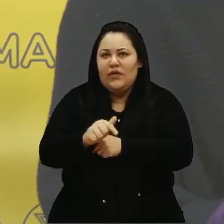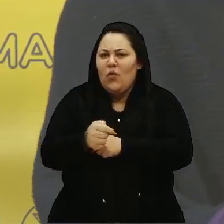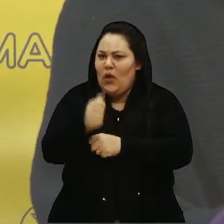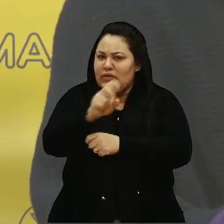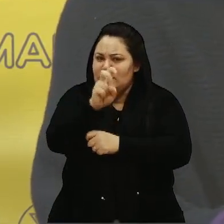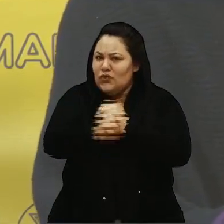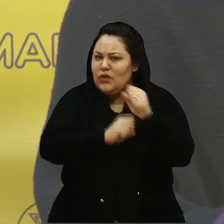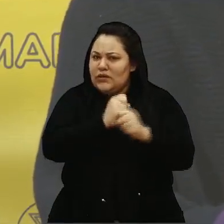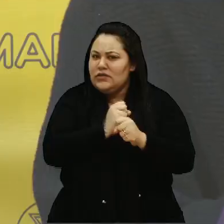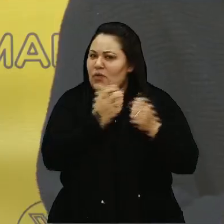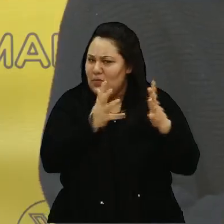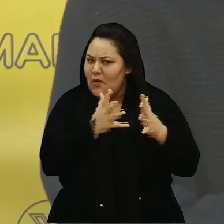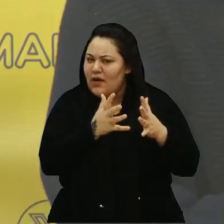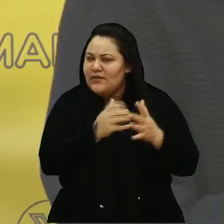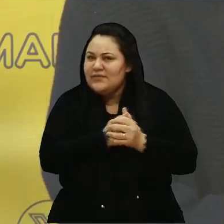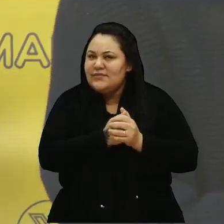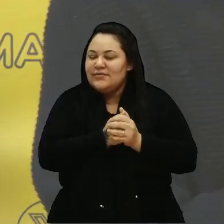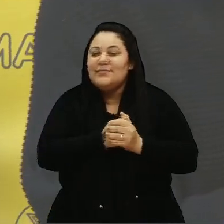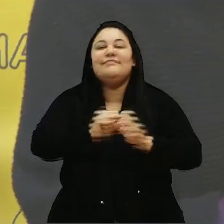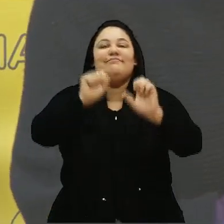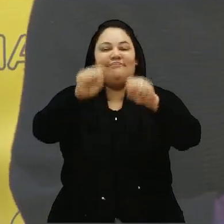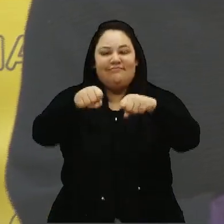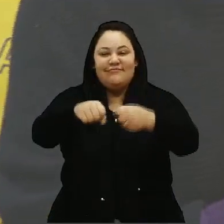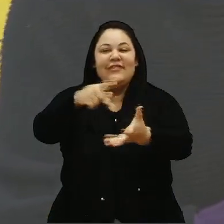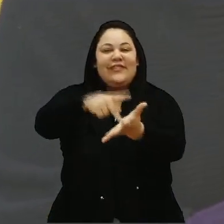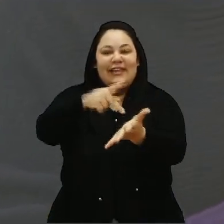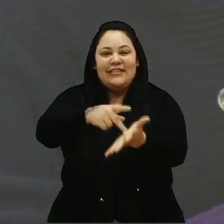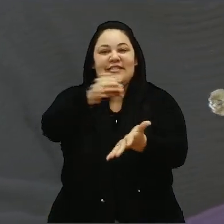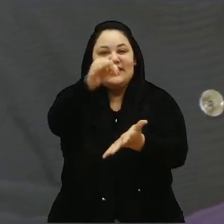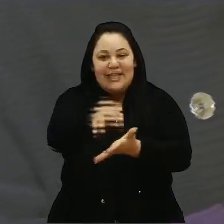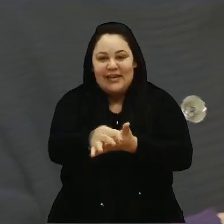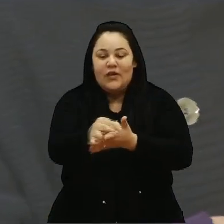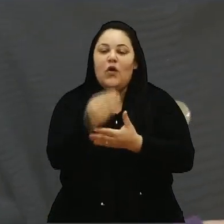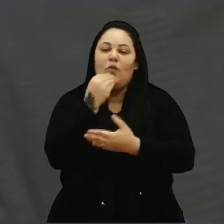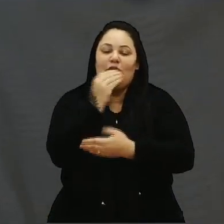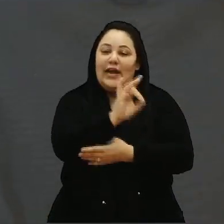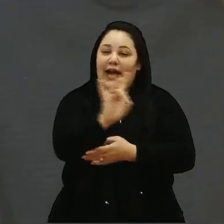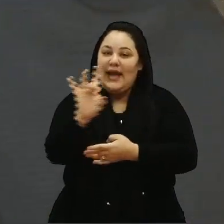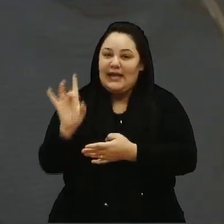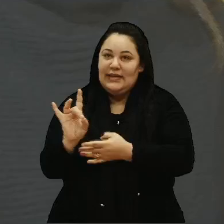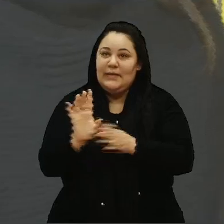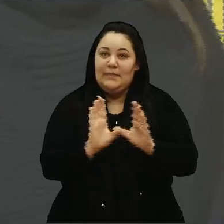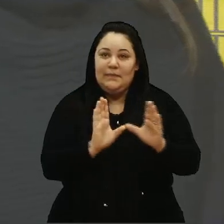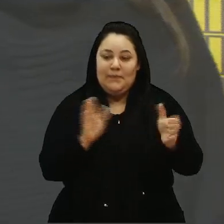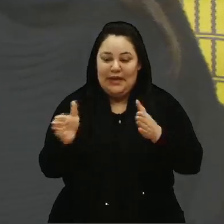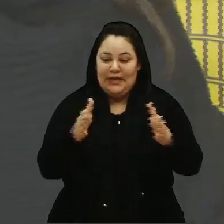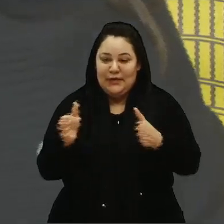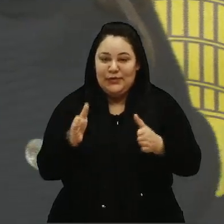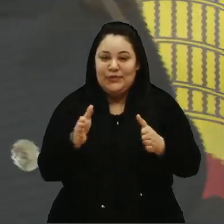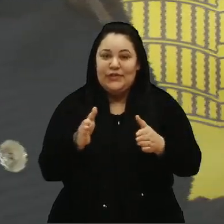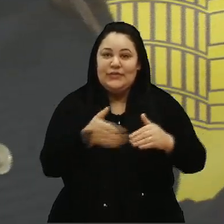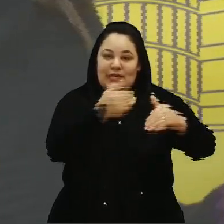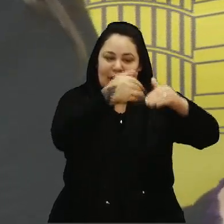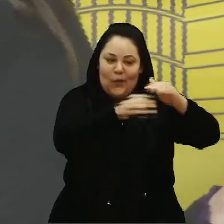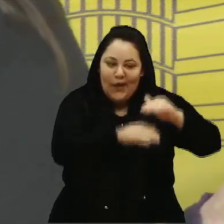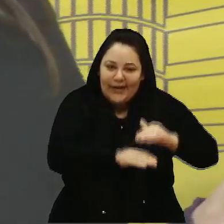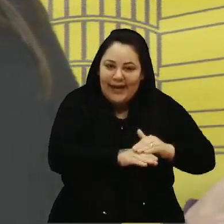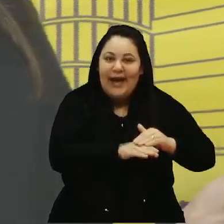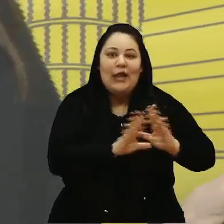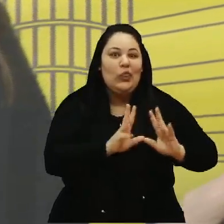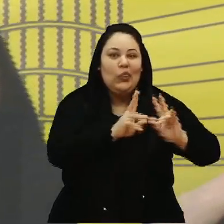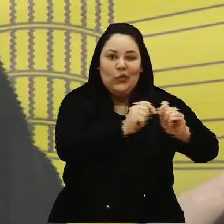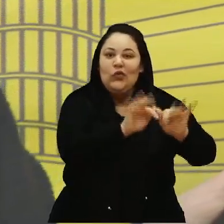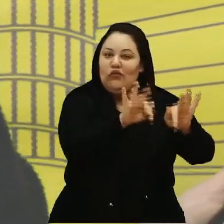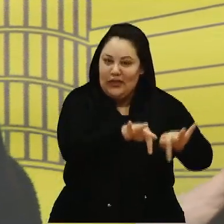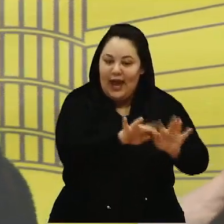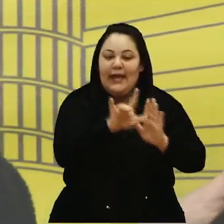Esse ano comemora 5 anos? Isso aí, exatamente isso, né? Claro que cada legislatura ela precisa ser interrompida, a gente arquiva tudo, né? E retoma, mas a gente